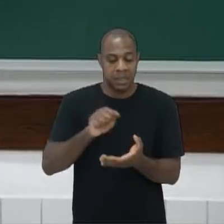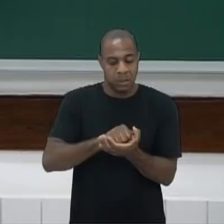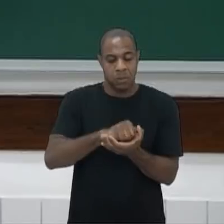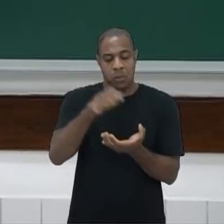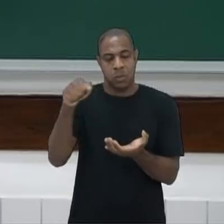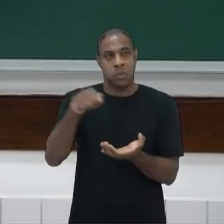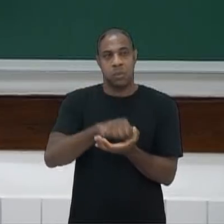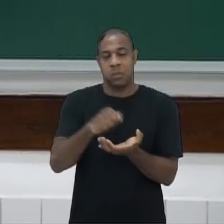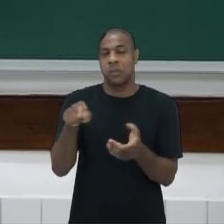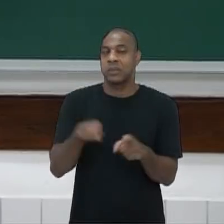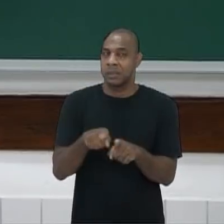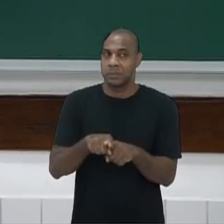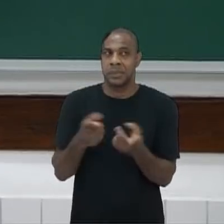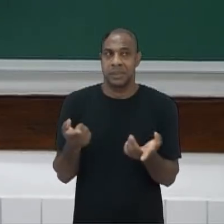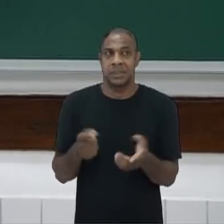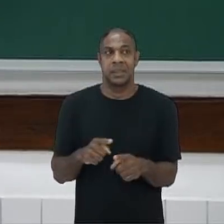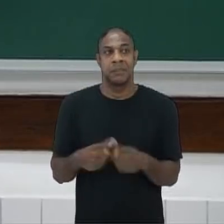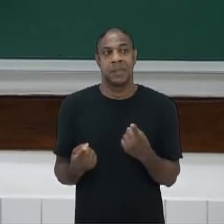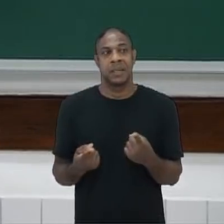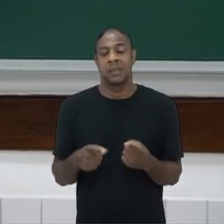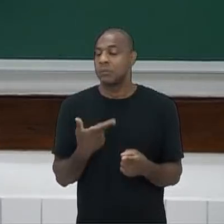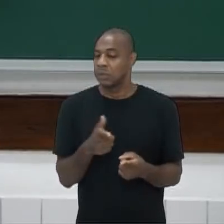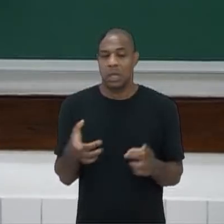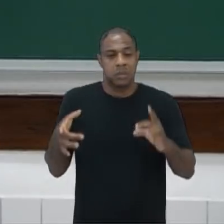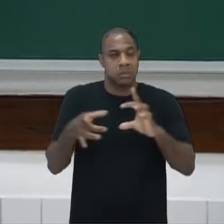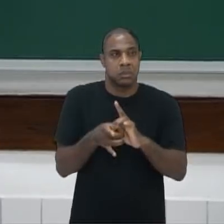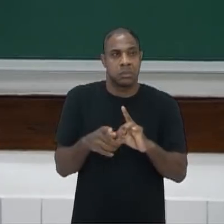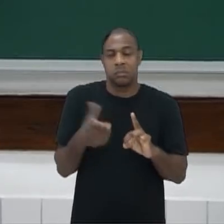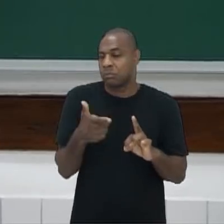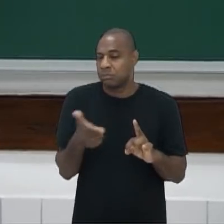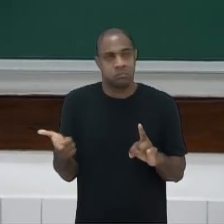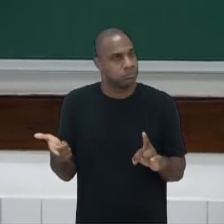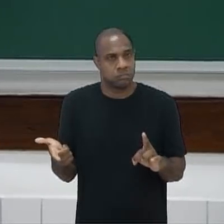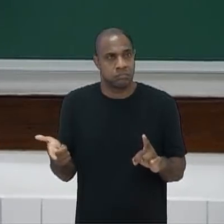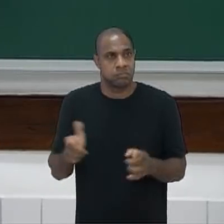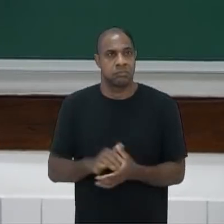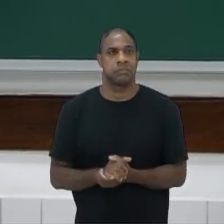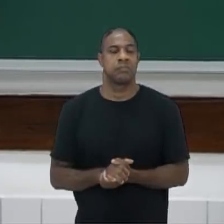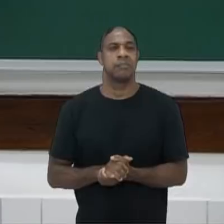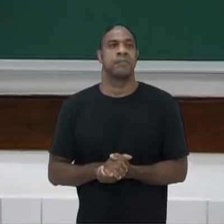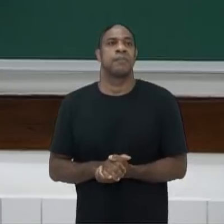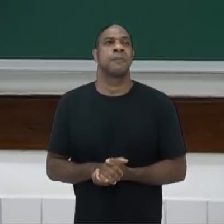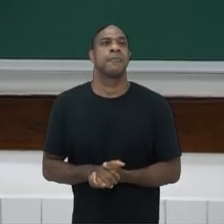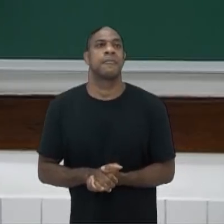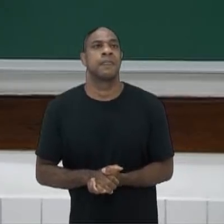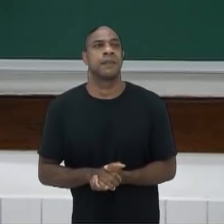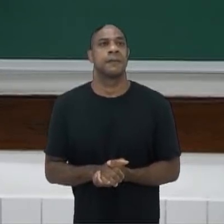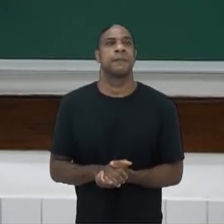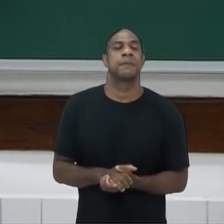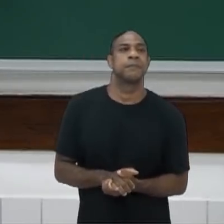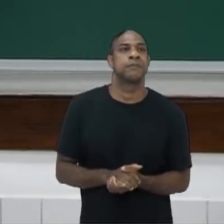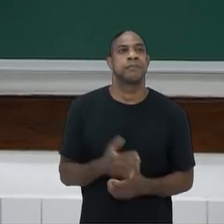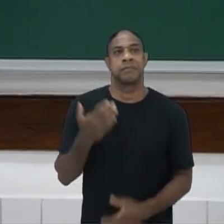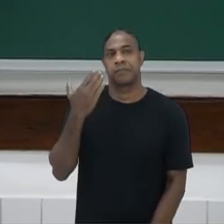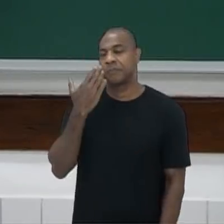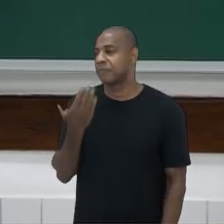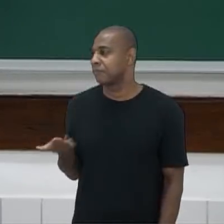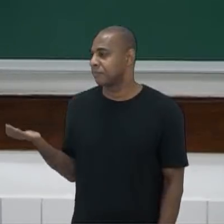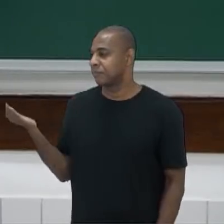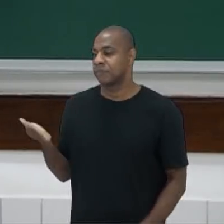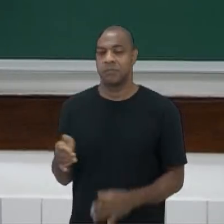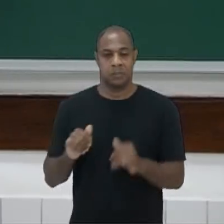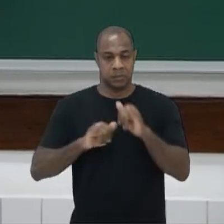faz a síntese, porém não está associada, conectada ao retículo endoplasmático. E eu trago para vocês